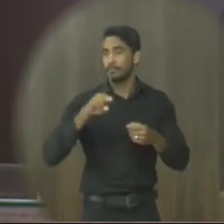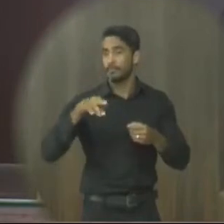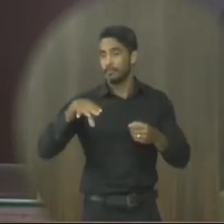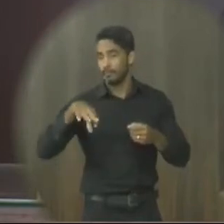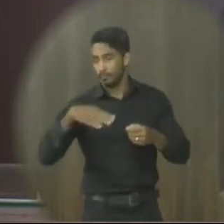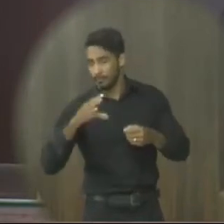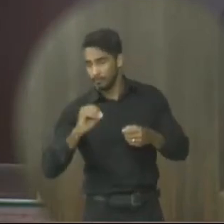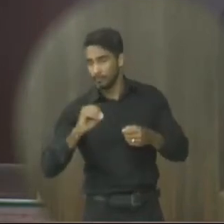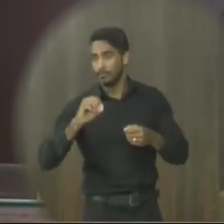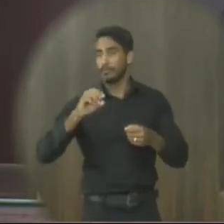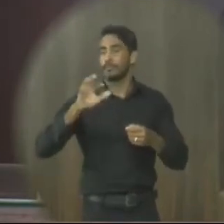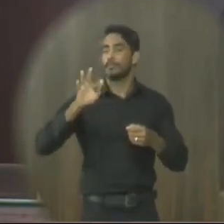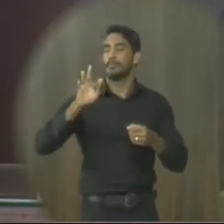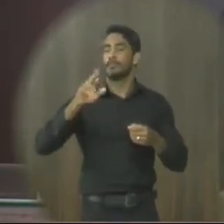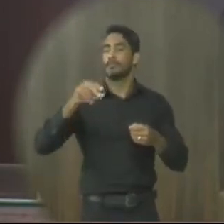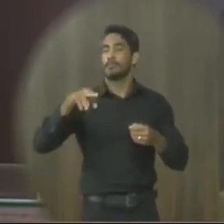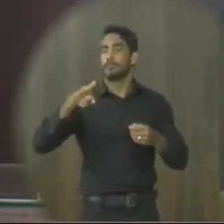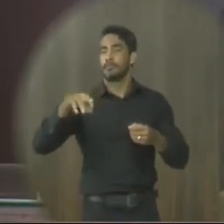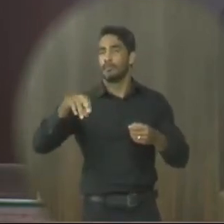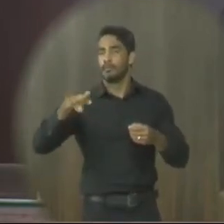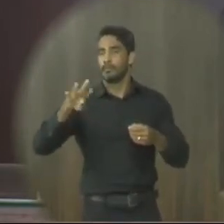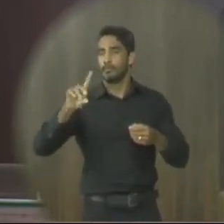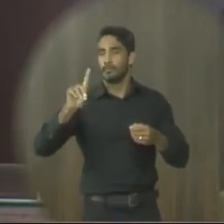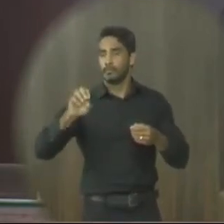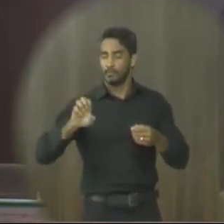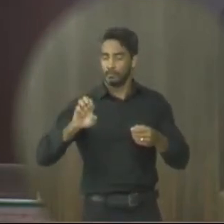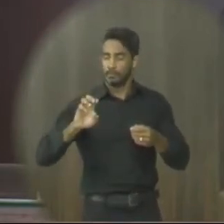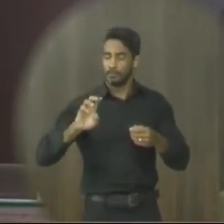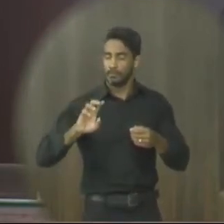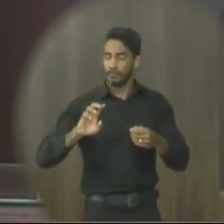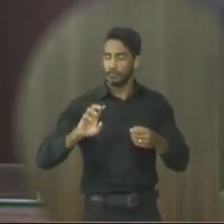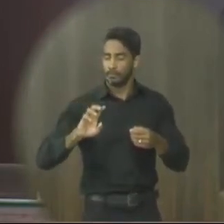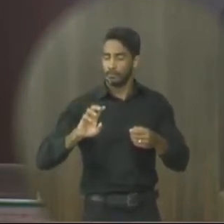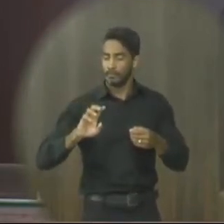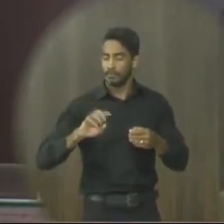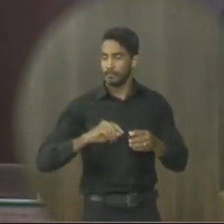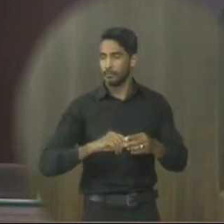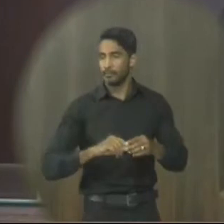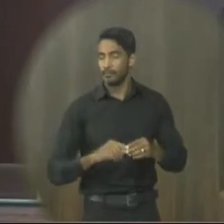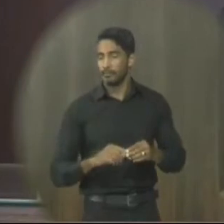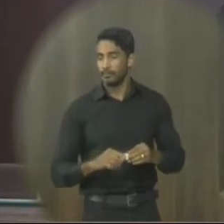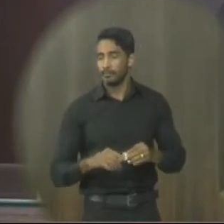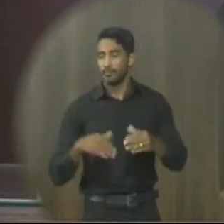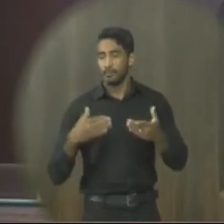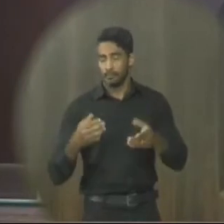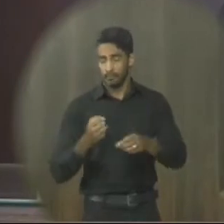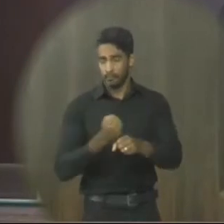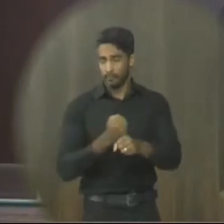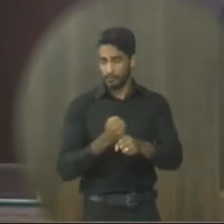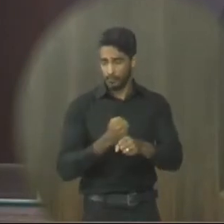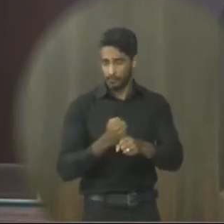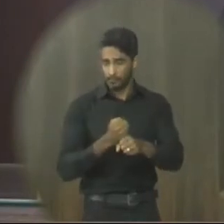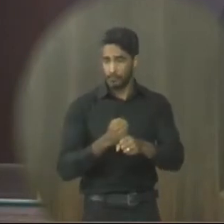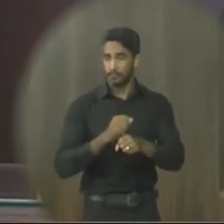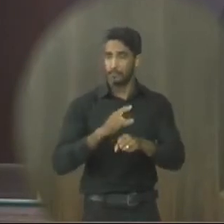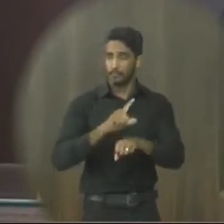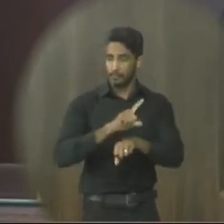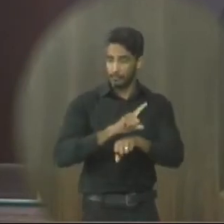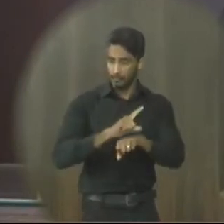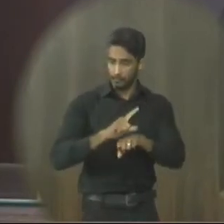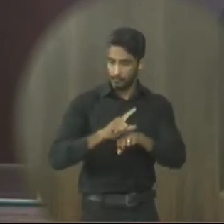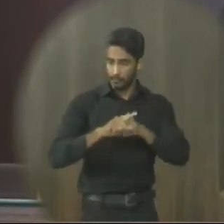Grutuba, Fraternidade, Justiça e Templar do Norte. Este ano, a loja patrocinadora é